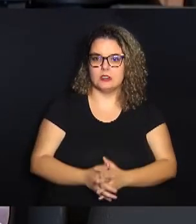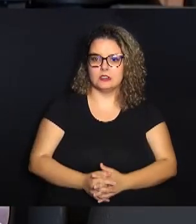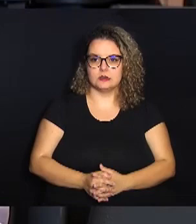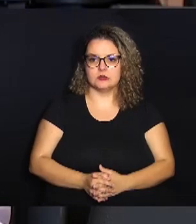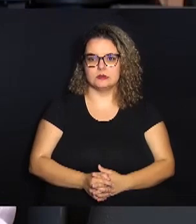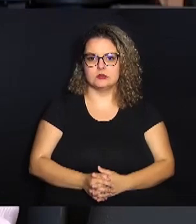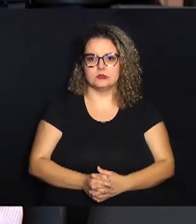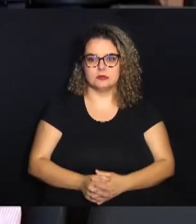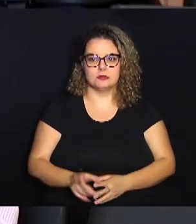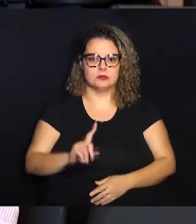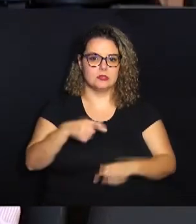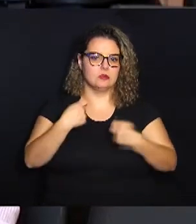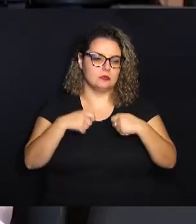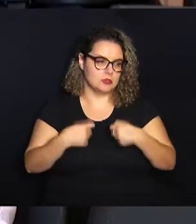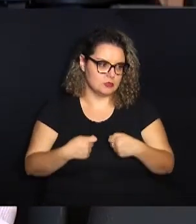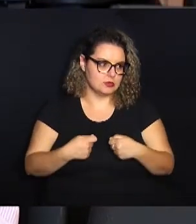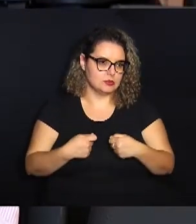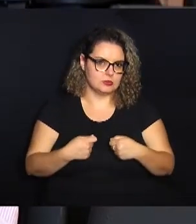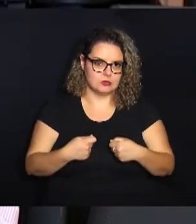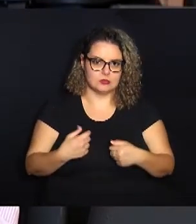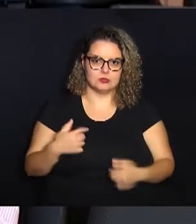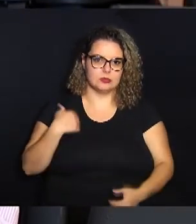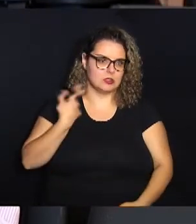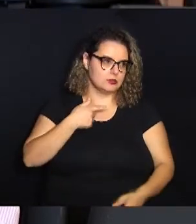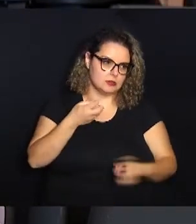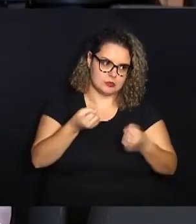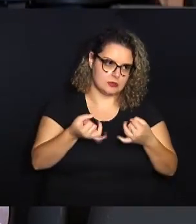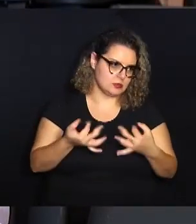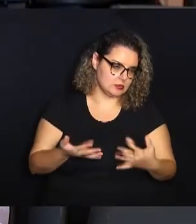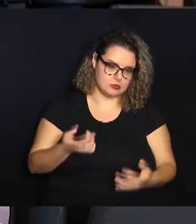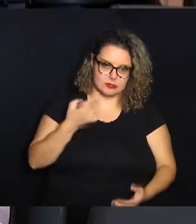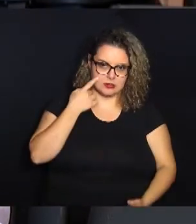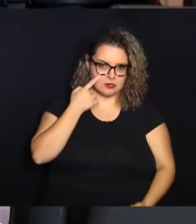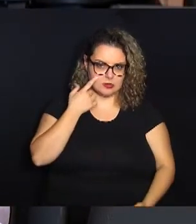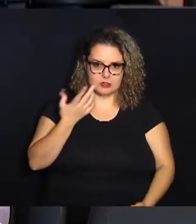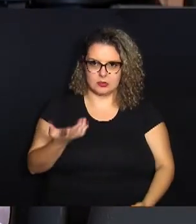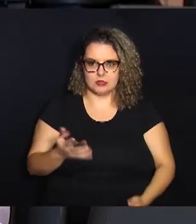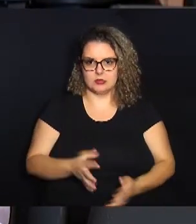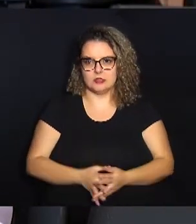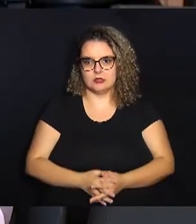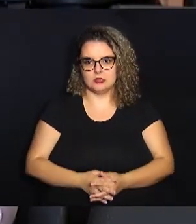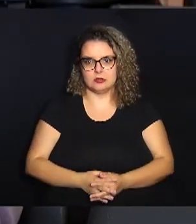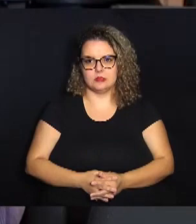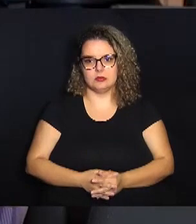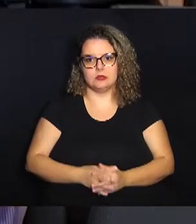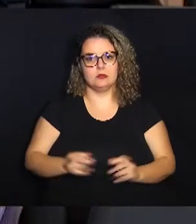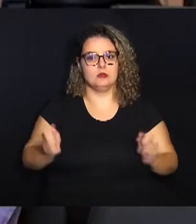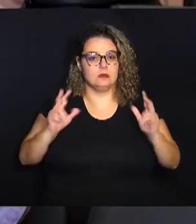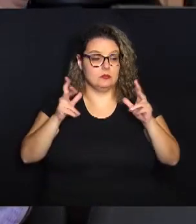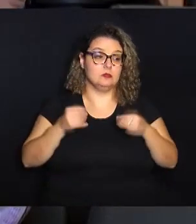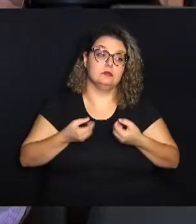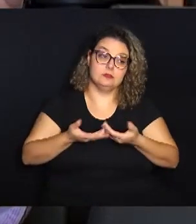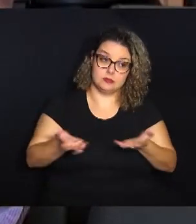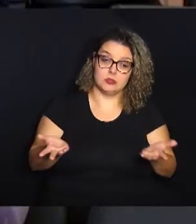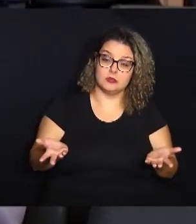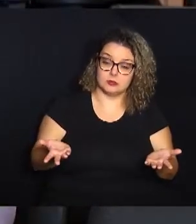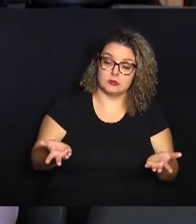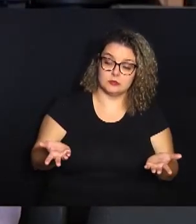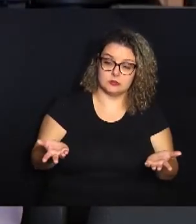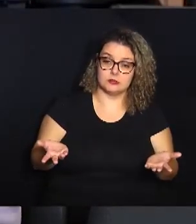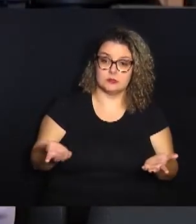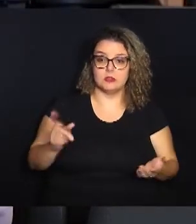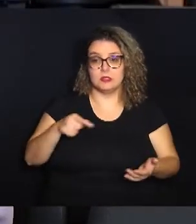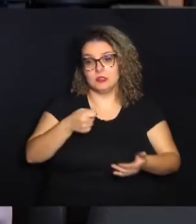não precisa nem vir a partir das nossas justificativas, né? Mas o alerta ele está dado. E